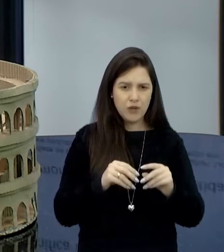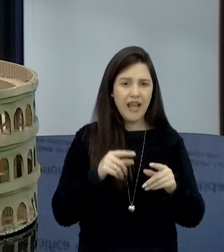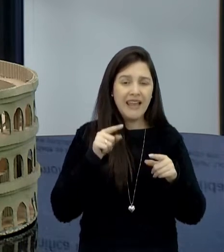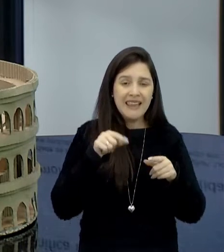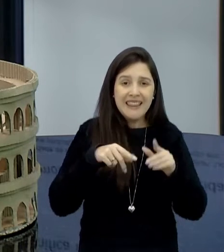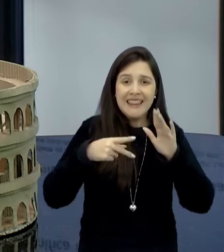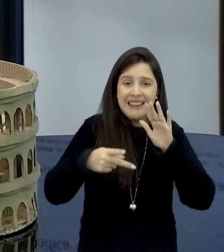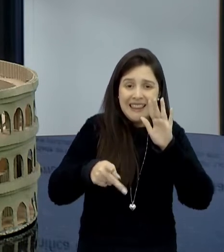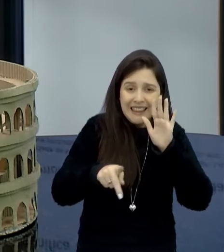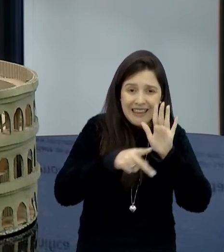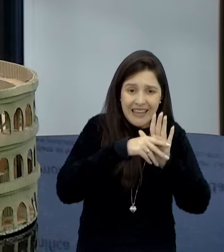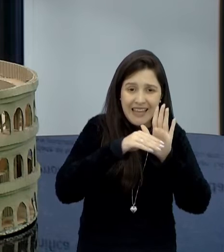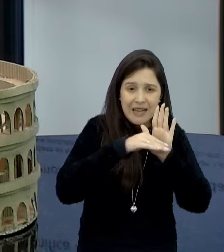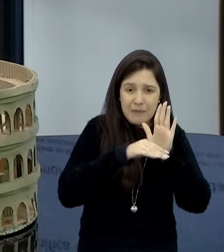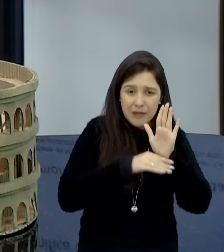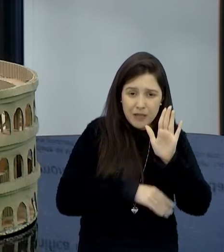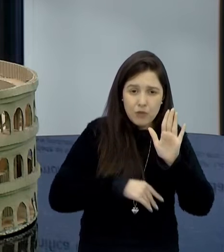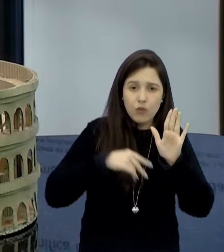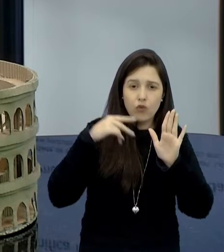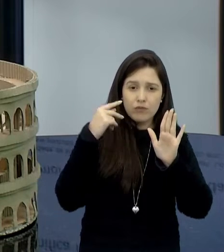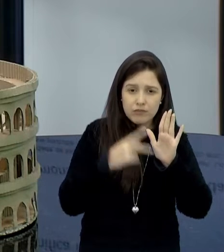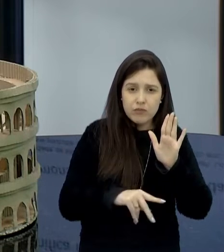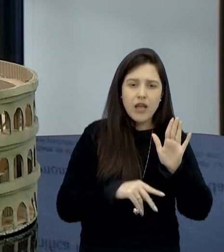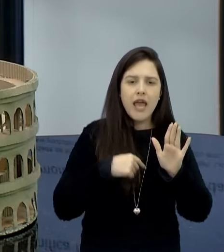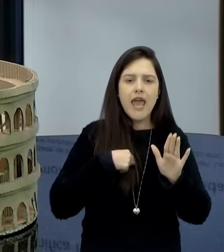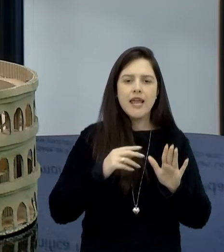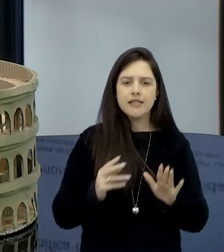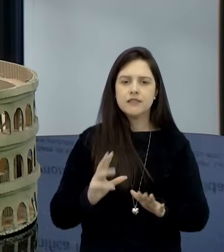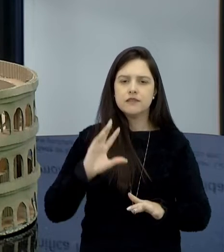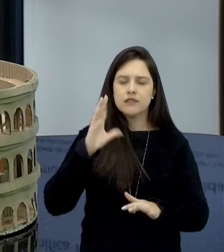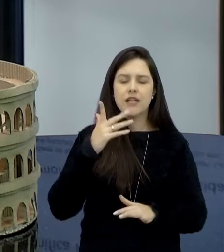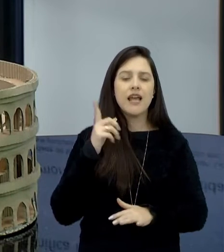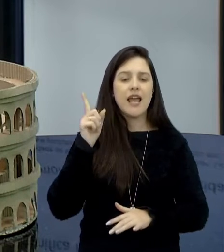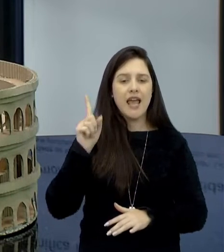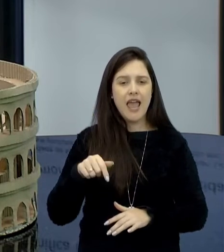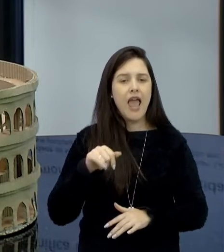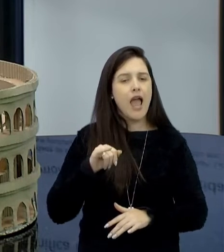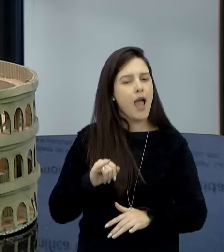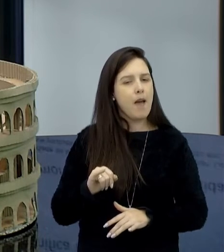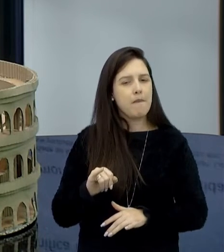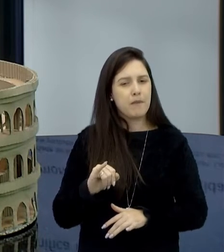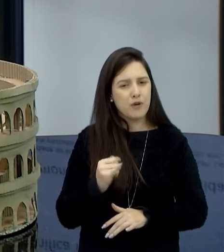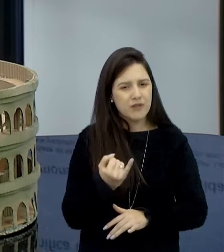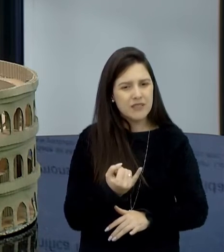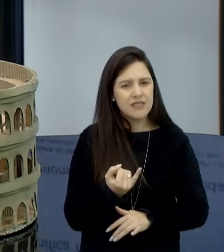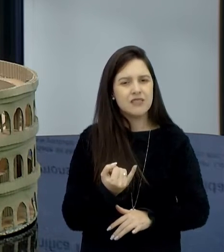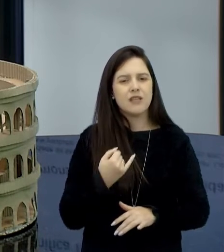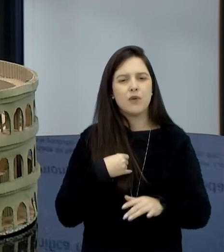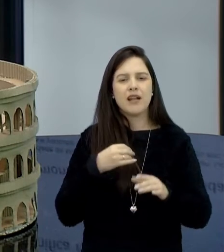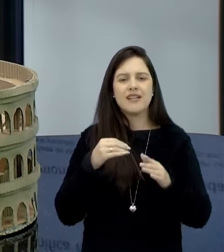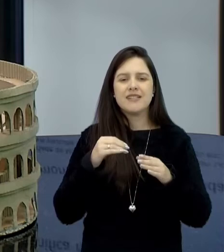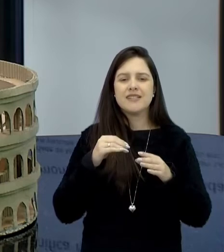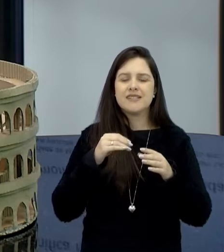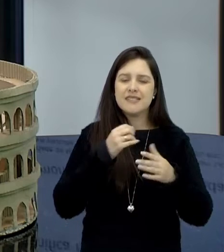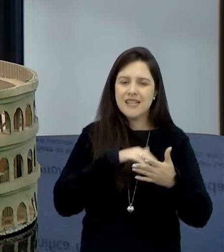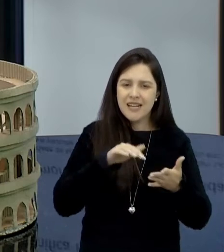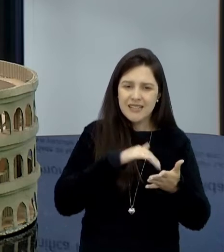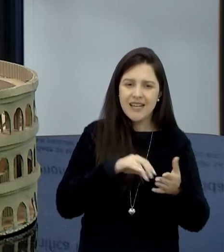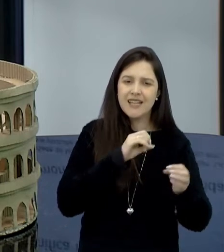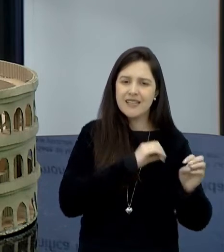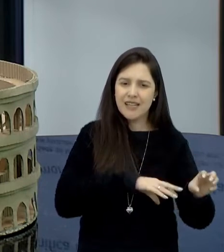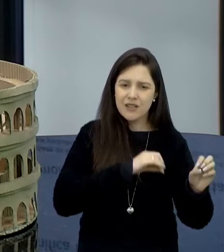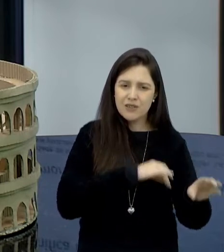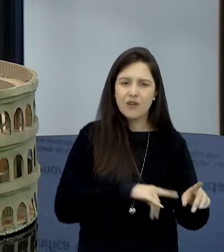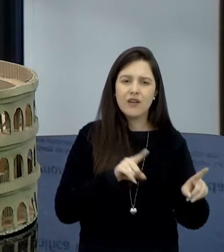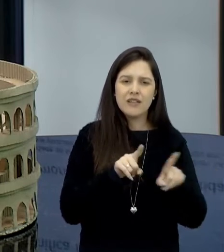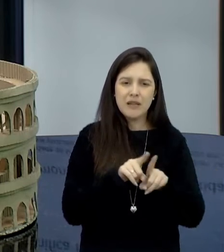patrimônio vai ser a partir aí de legislação. E aí, aproveitando, tem o prédio da Secretaria da Educação, ele também é um prédio